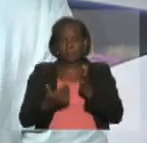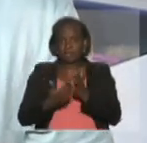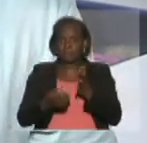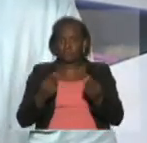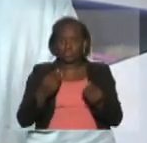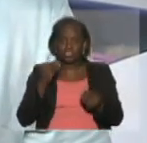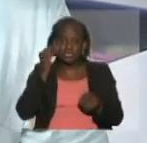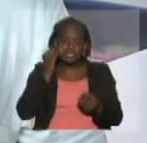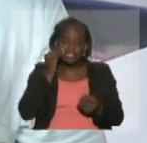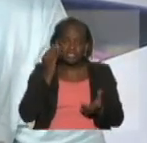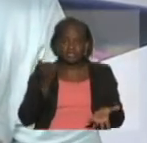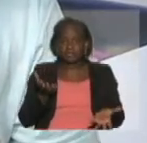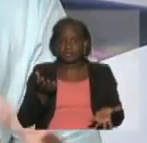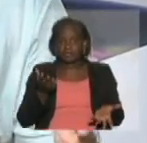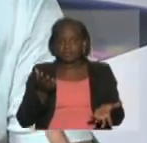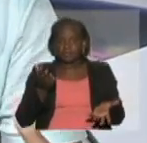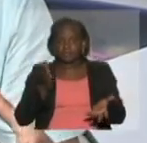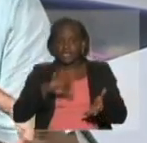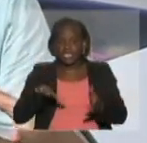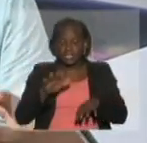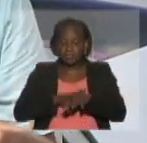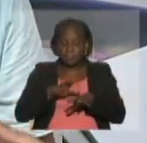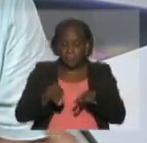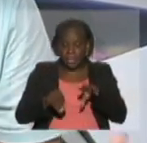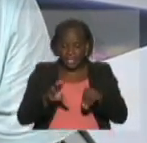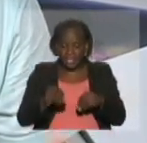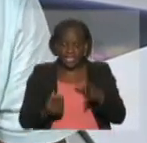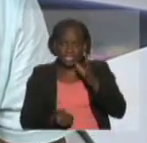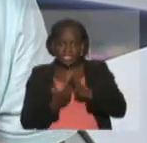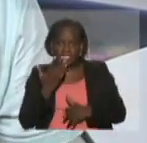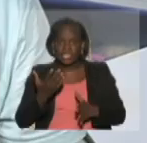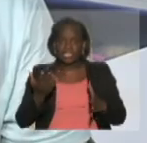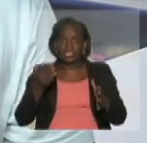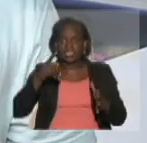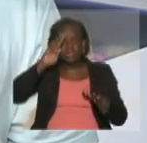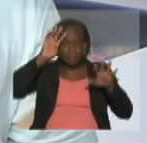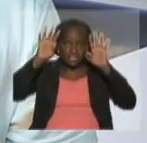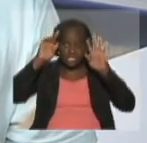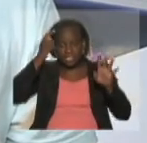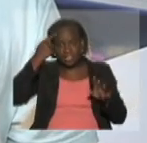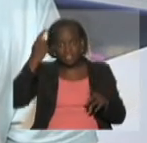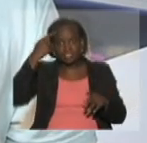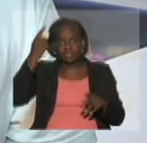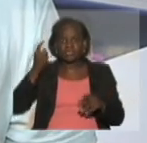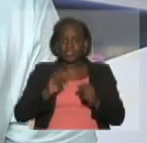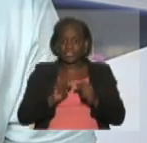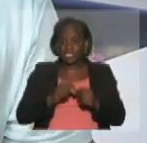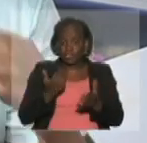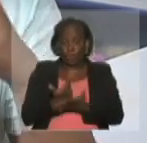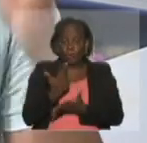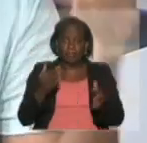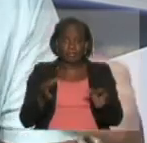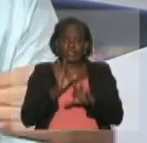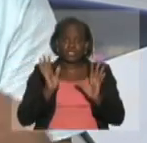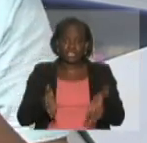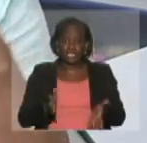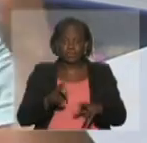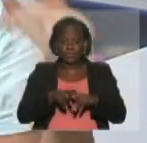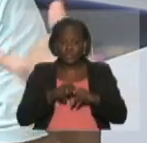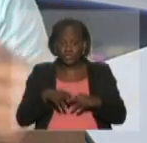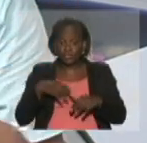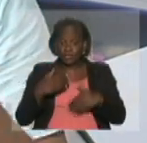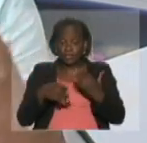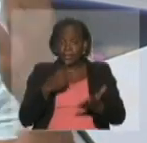essa experiência do toque, do criar, do construir, do imaginar. E aí vem tudo comprado. E por isso que às vezes está tudo